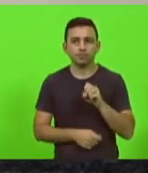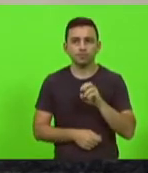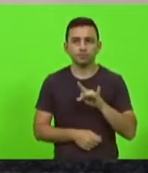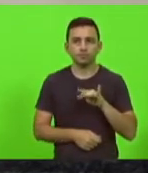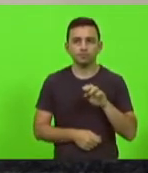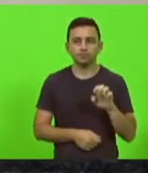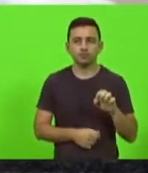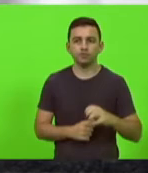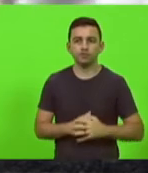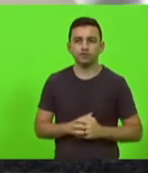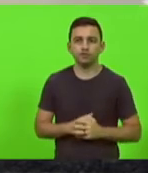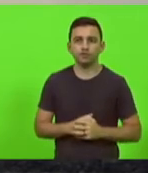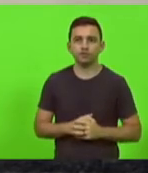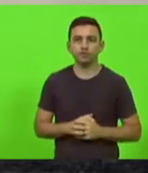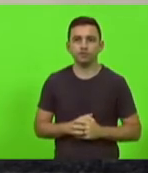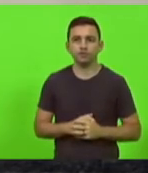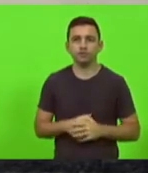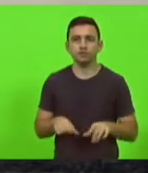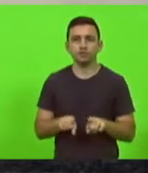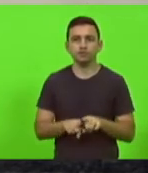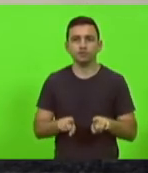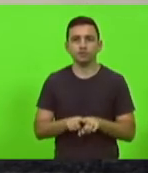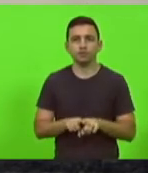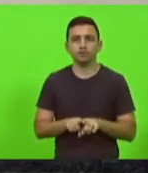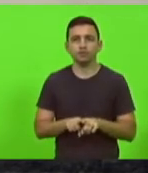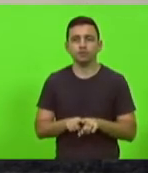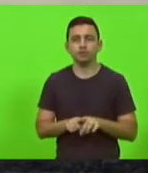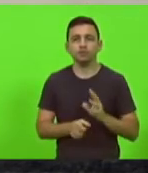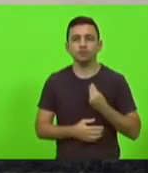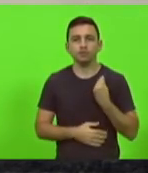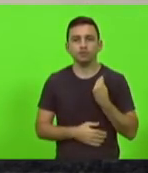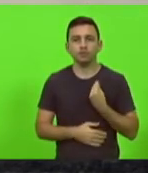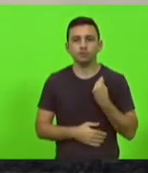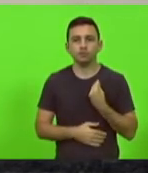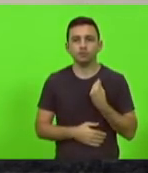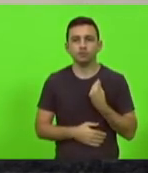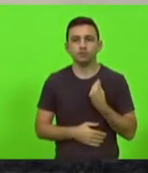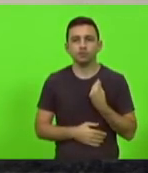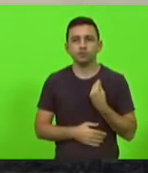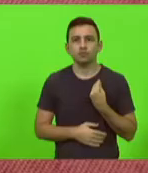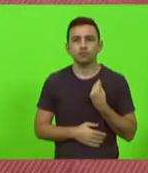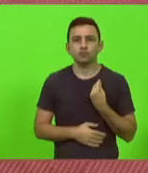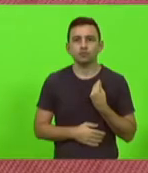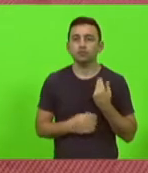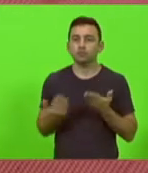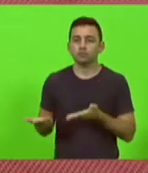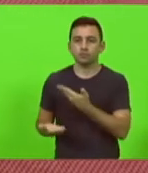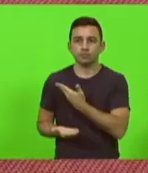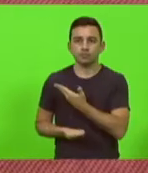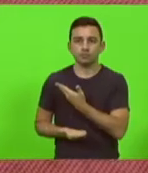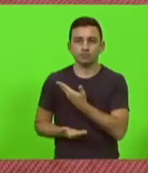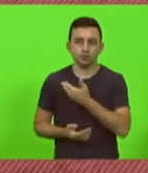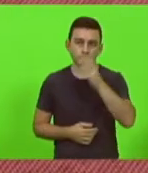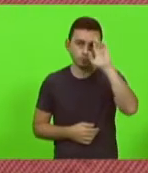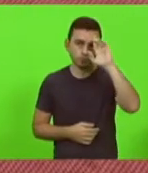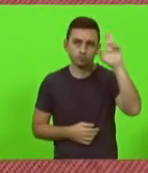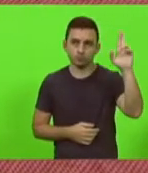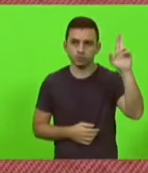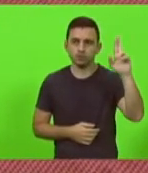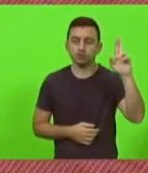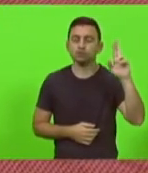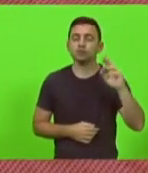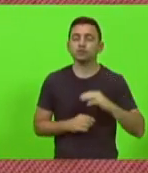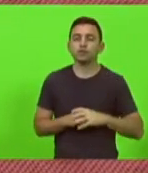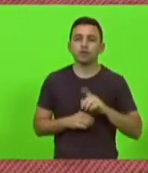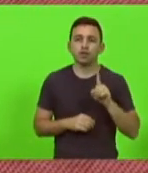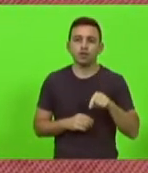Tasca. Também a presença do excelentíssimo e amigo chefe da Casa Civil do